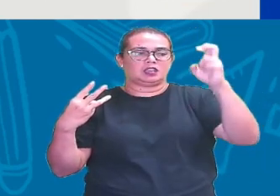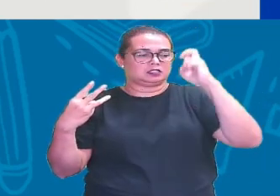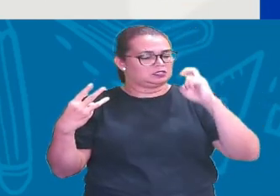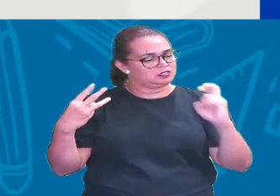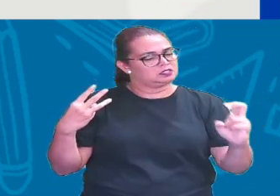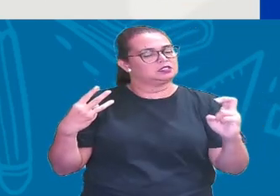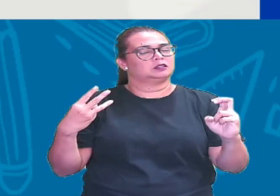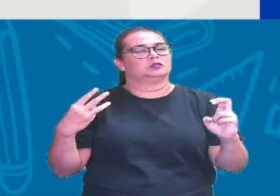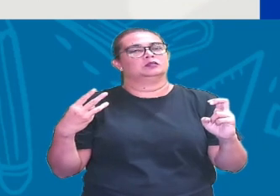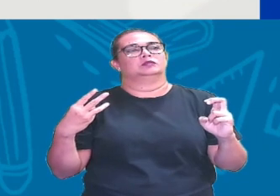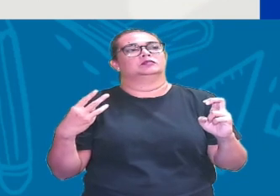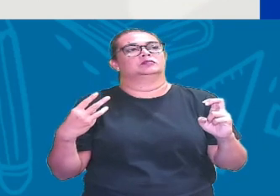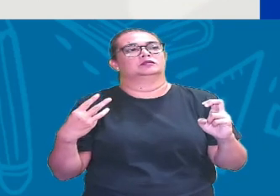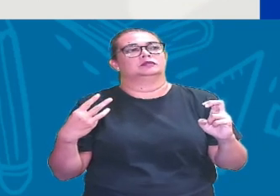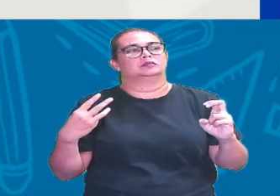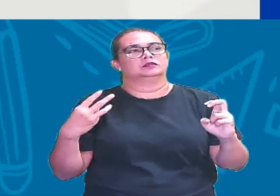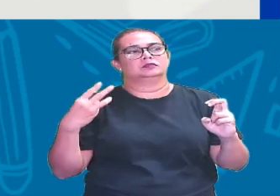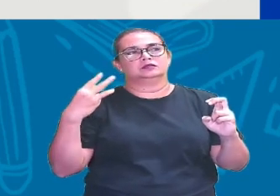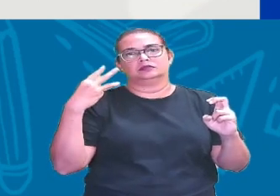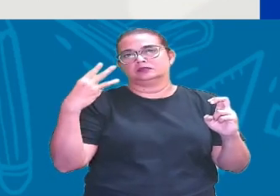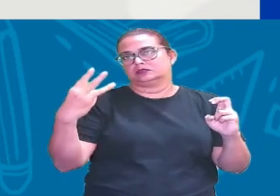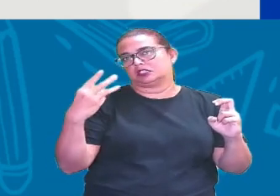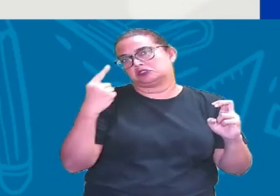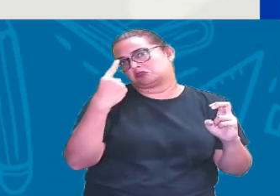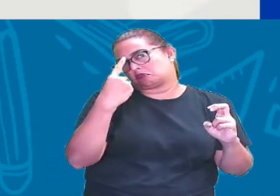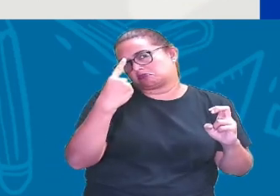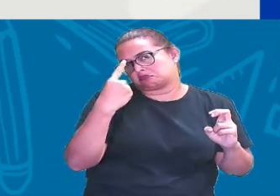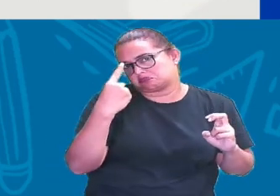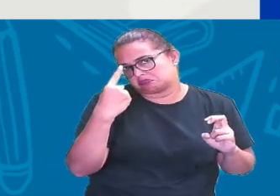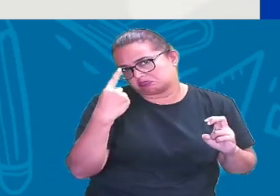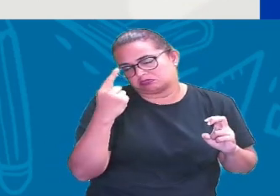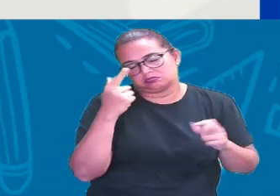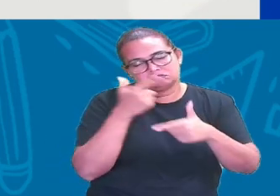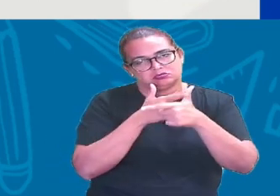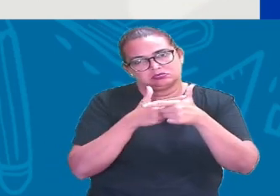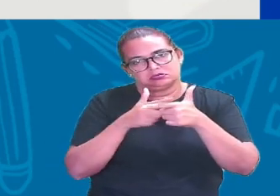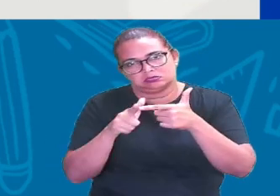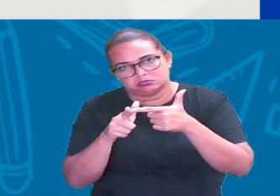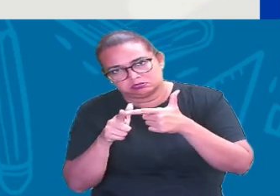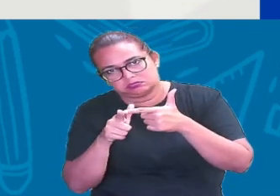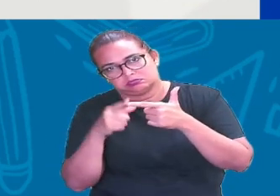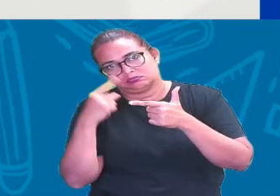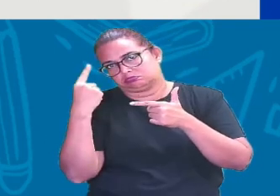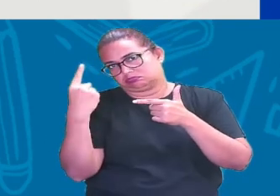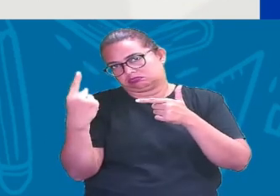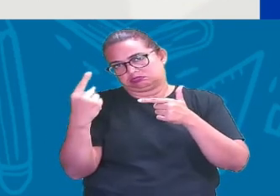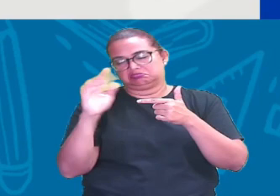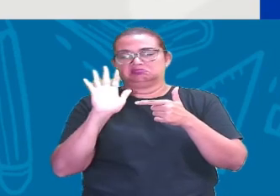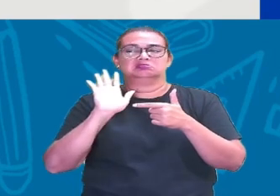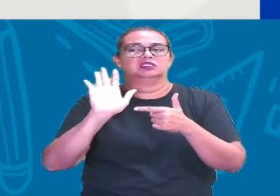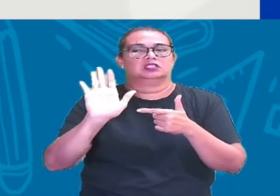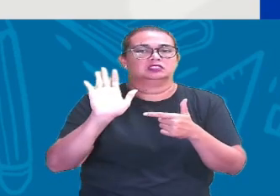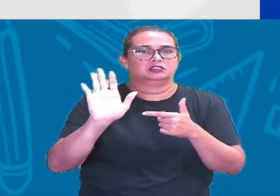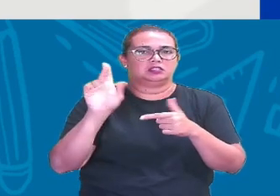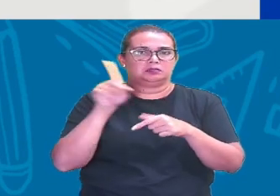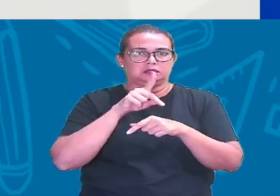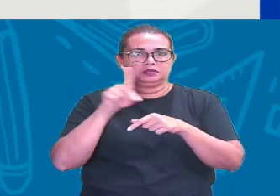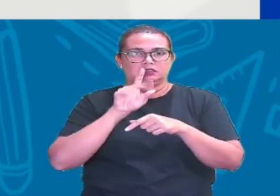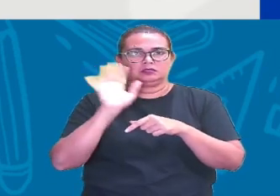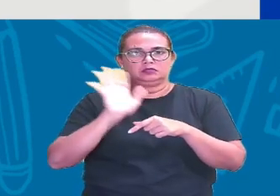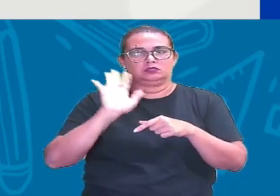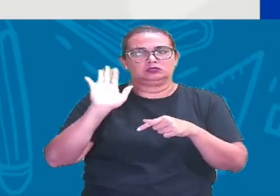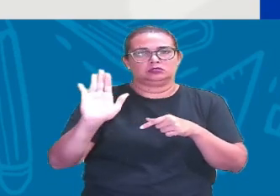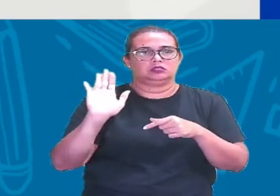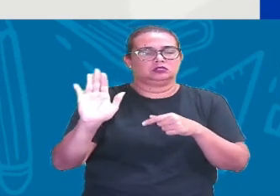5. O 3 eu só consegui dividir um número. Então ele não fica escurinho, ele